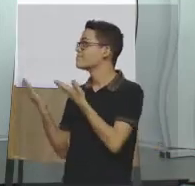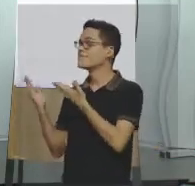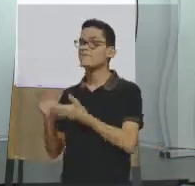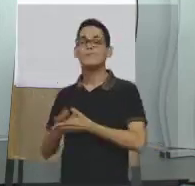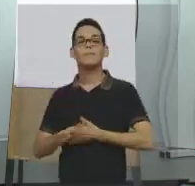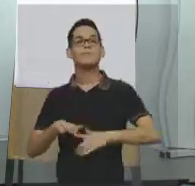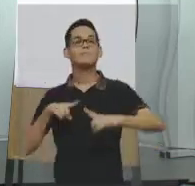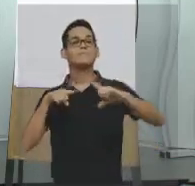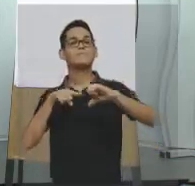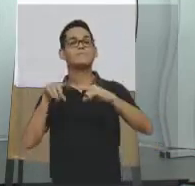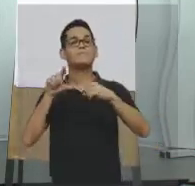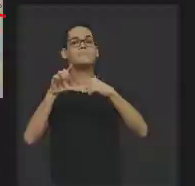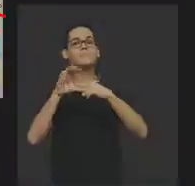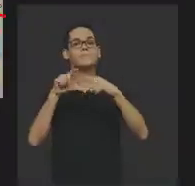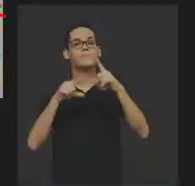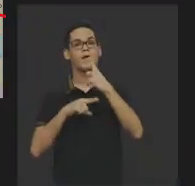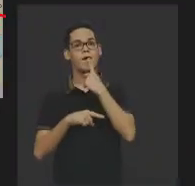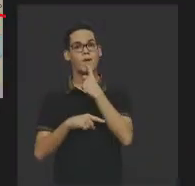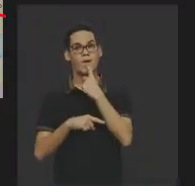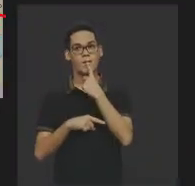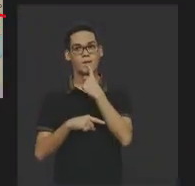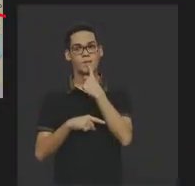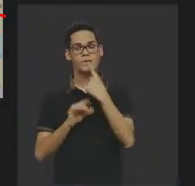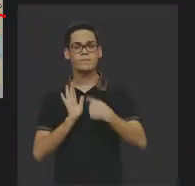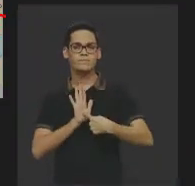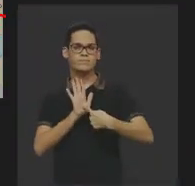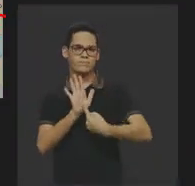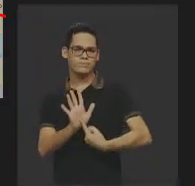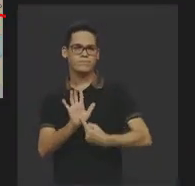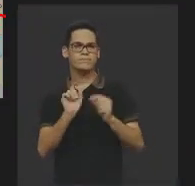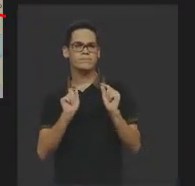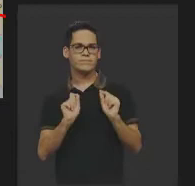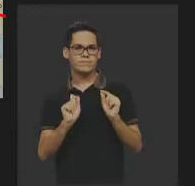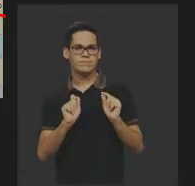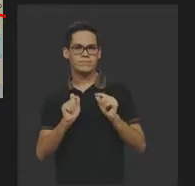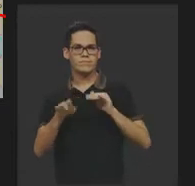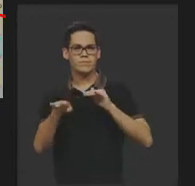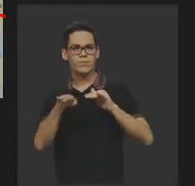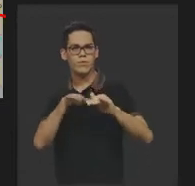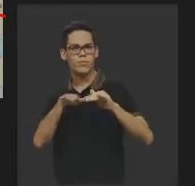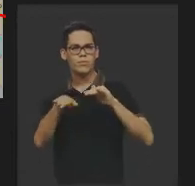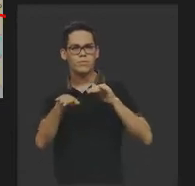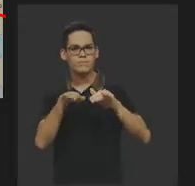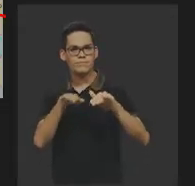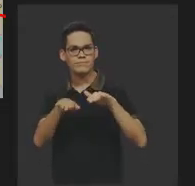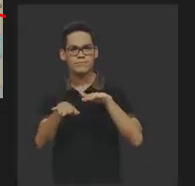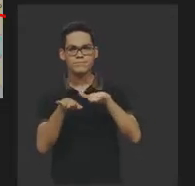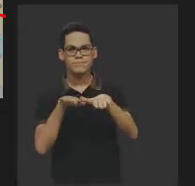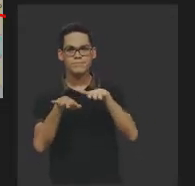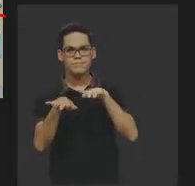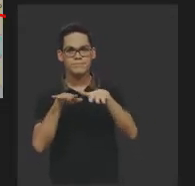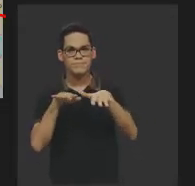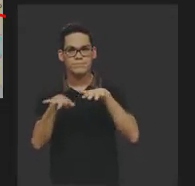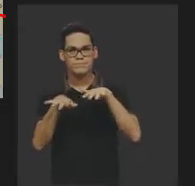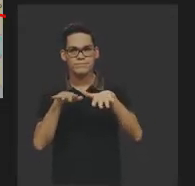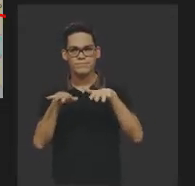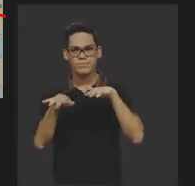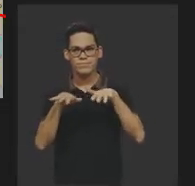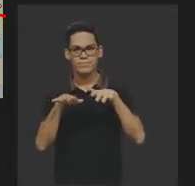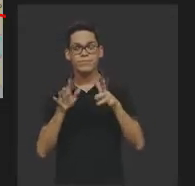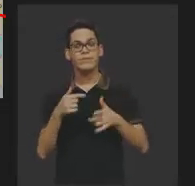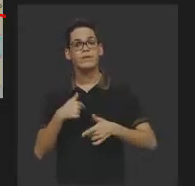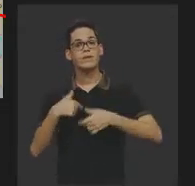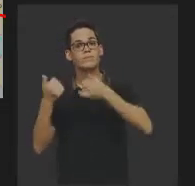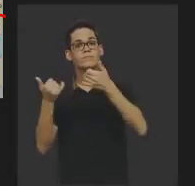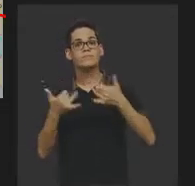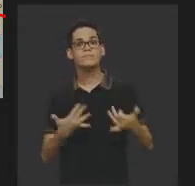setas vermelhas, elas estão indicando o movimento dessas placas. Eu disse na minha